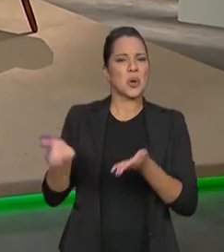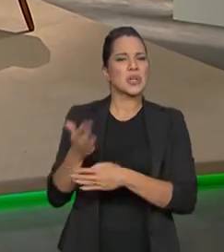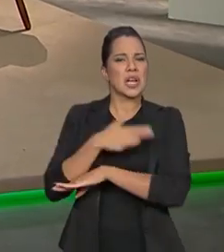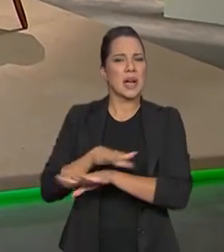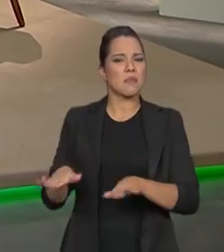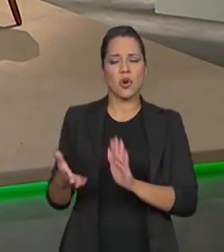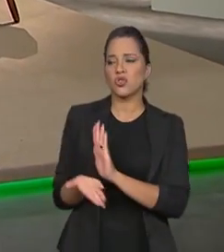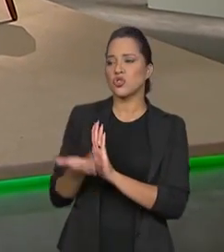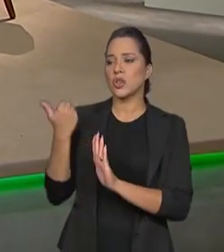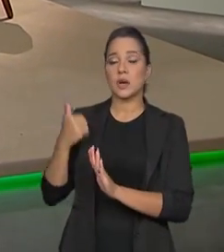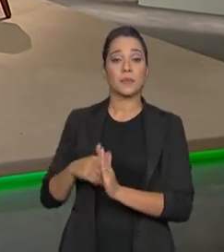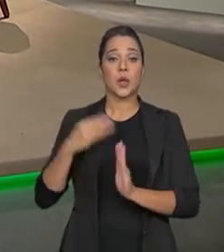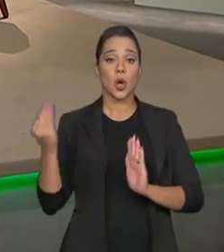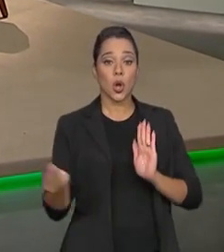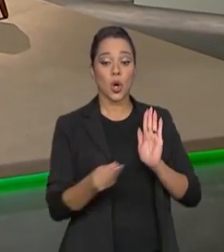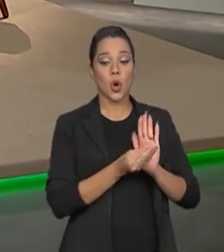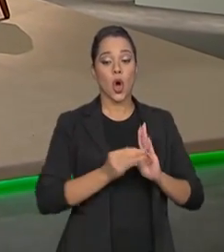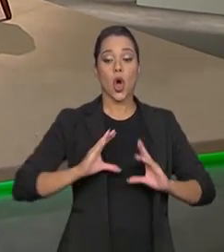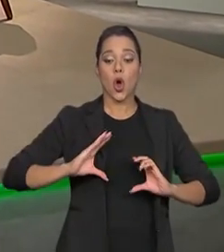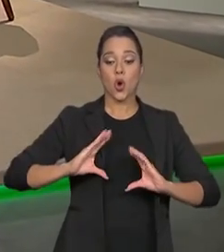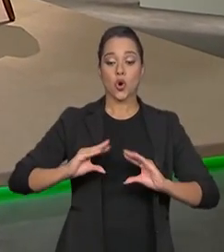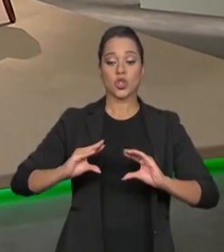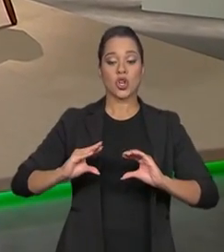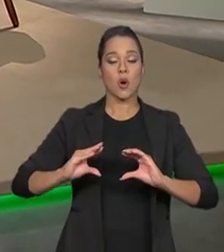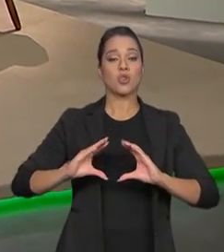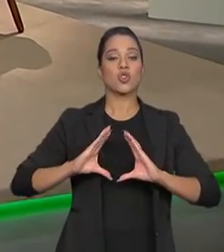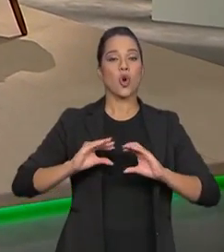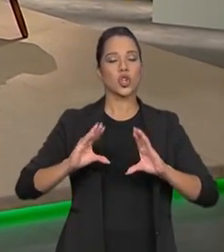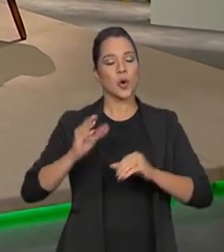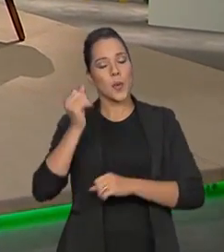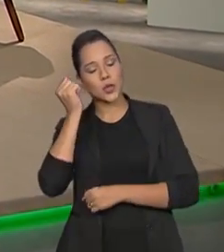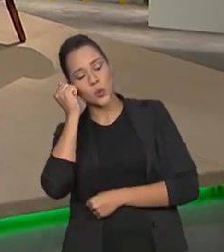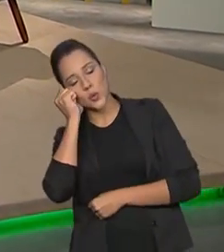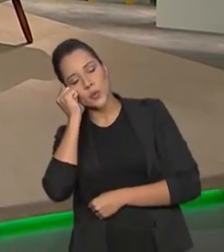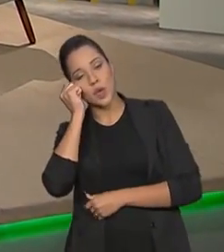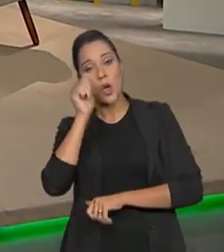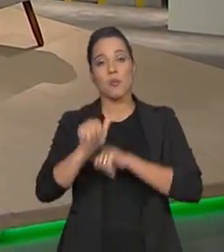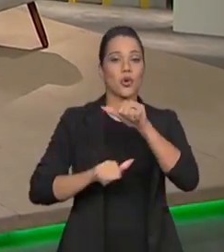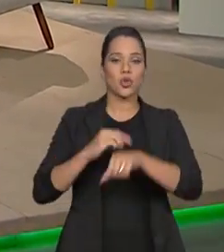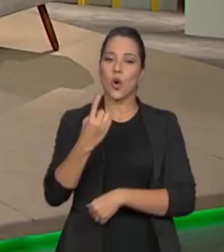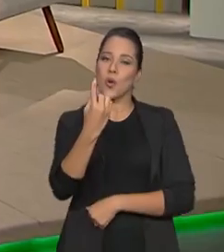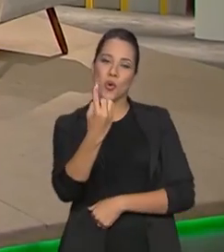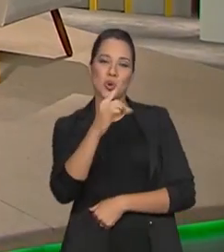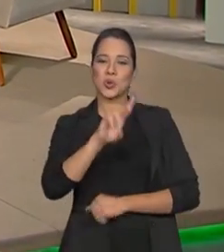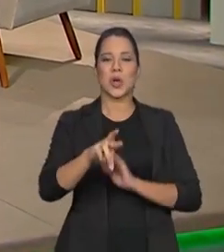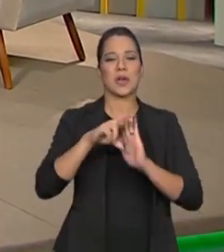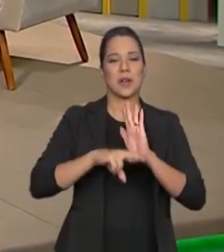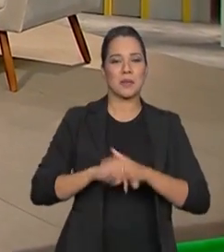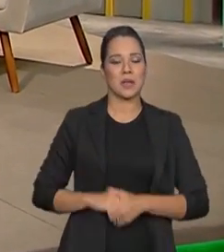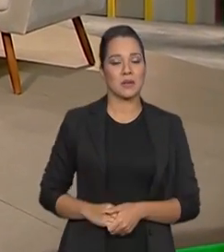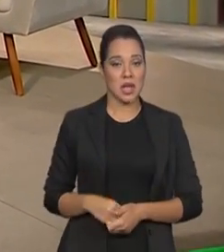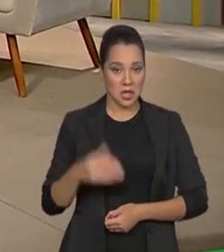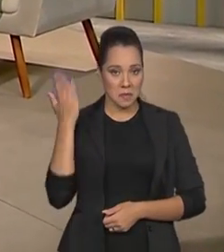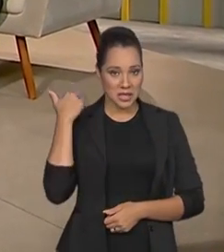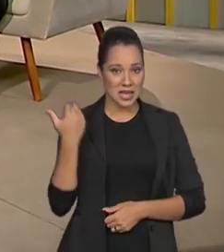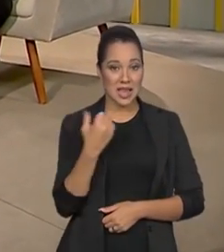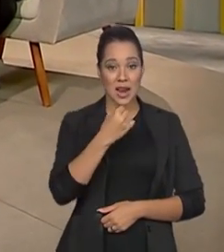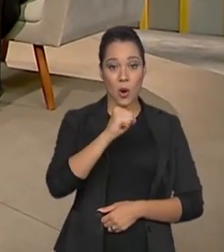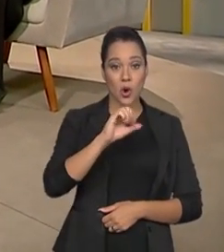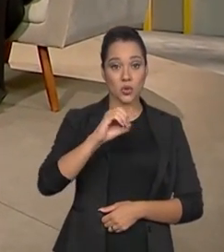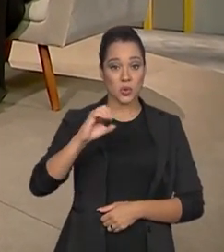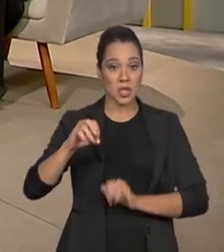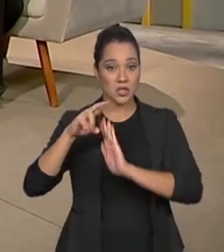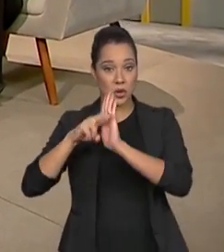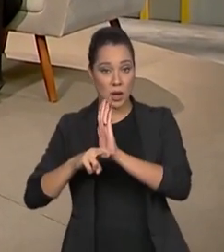existe mais consolidou aqueles de colchão virou um regulamento só então nós passamos de 800 para 300 já diminuiu bastante já